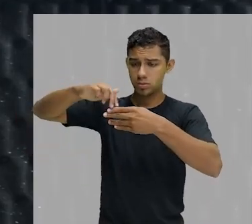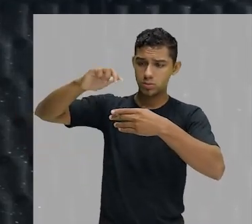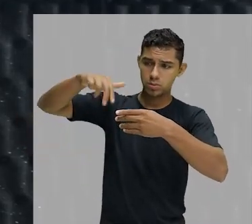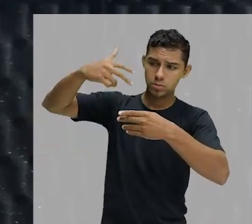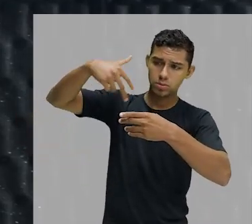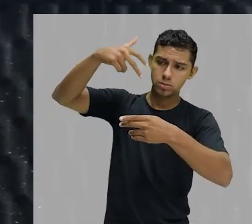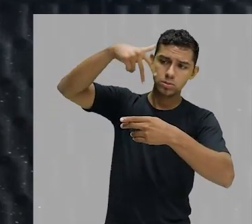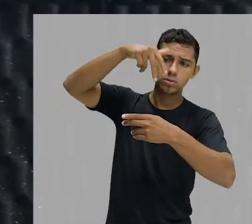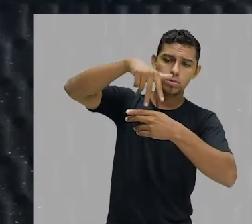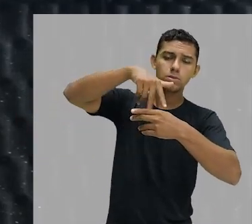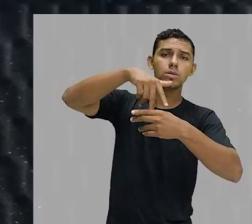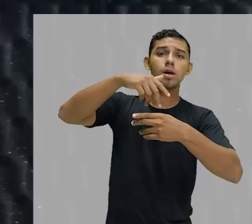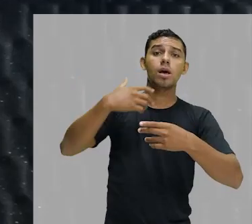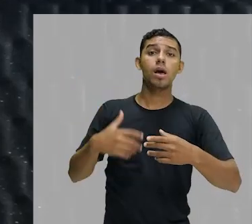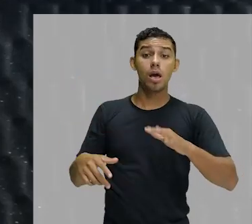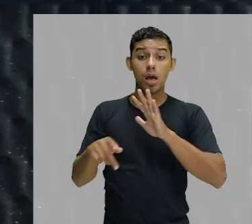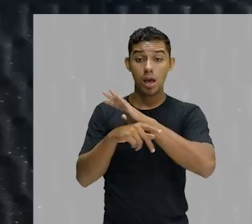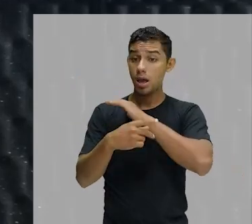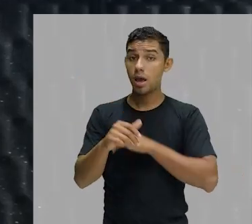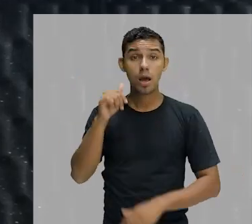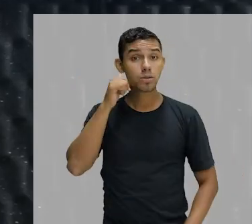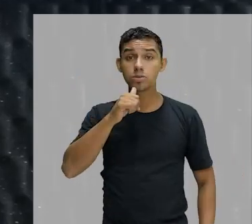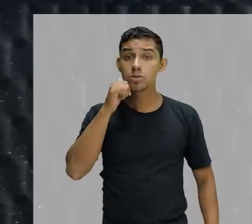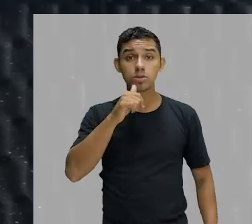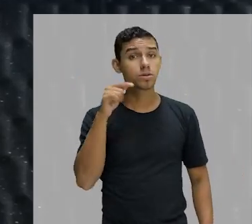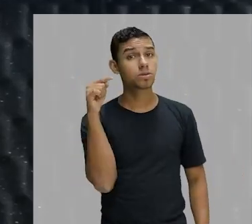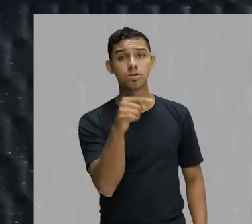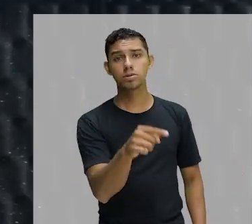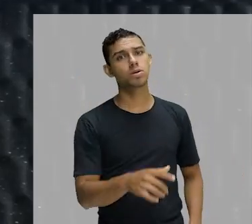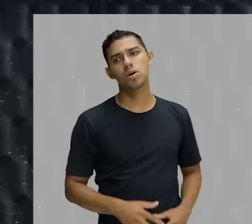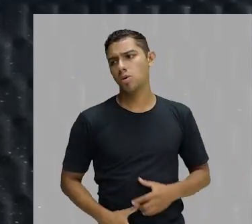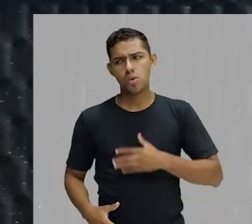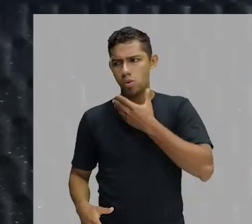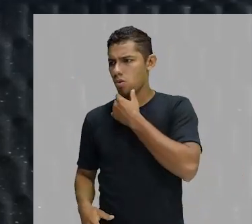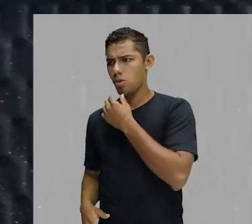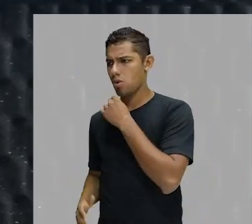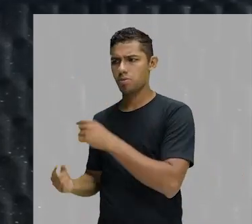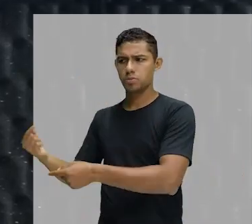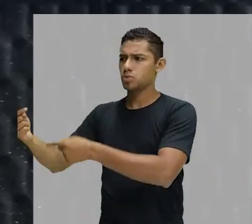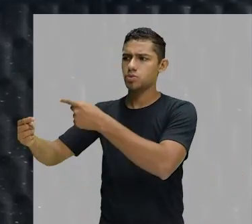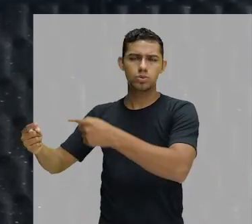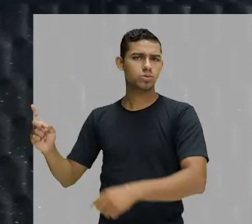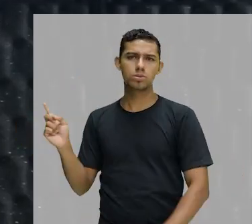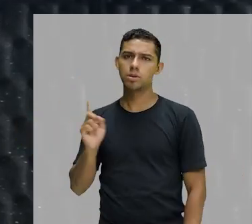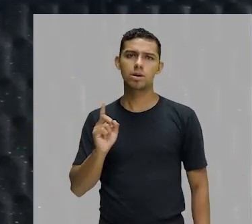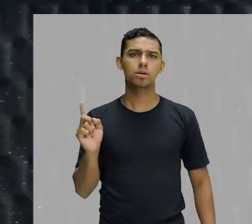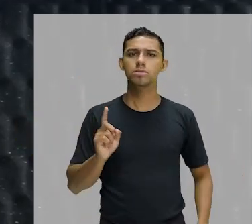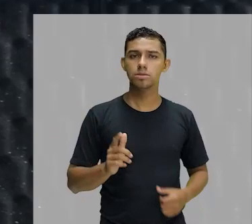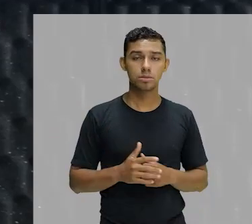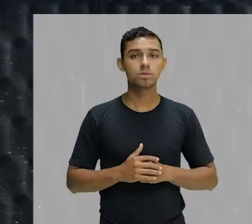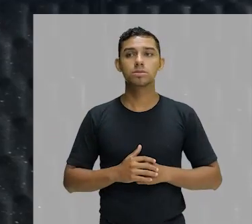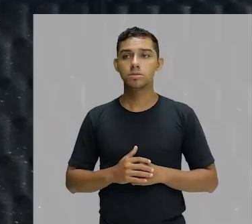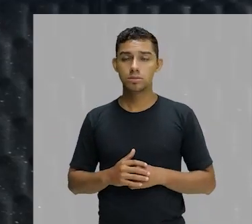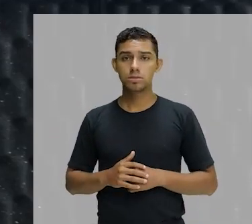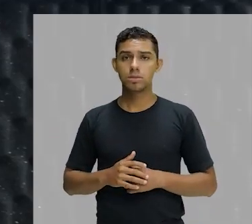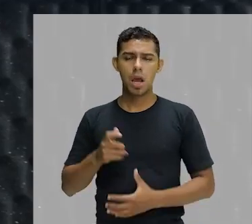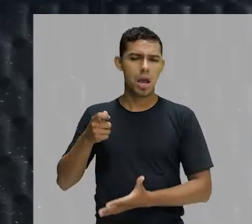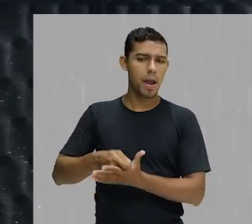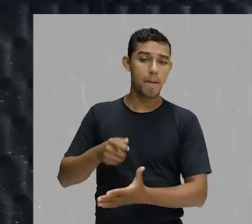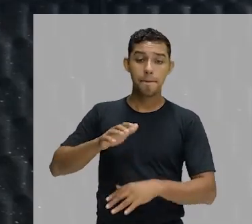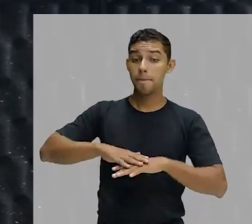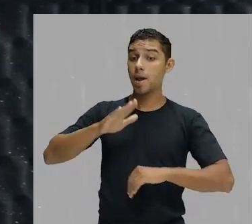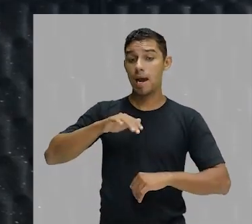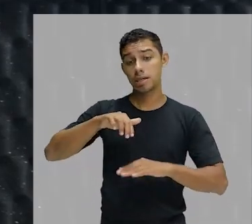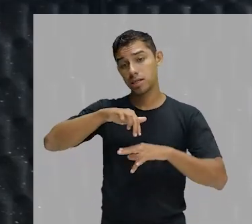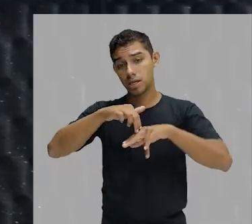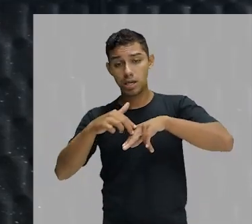equipamento que é exclusivamente feminino. Os homens não fazem a disputa da trave, que exige um pouco mais de equilíbrio. Não estou dizendo que